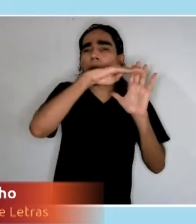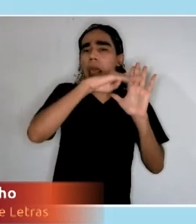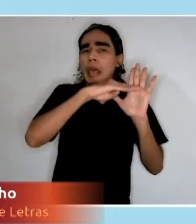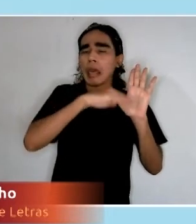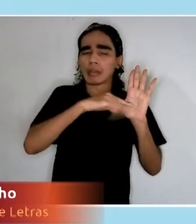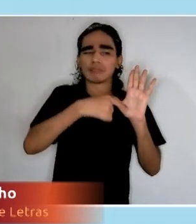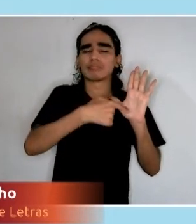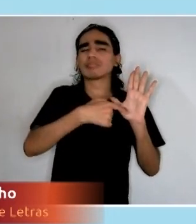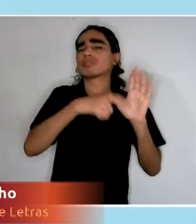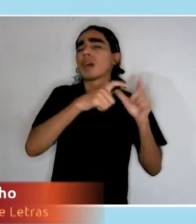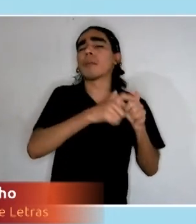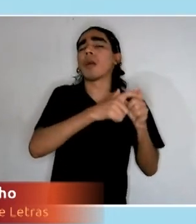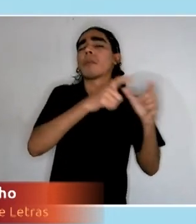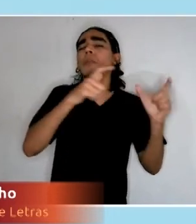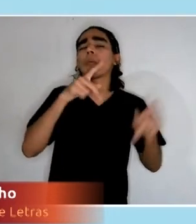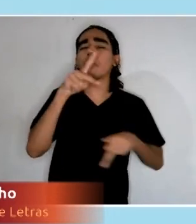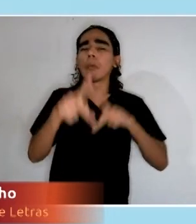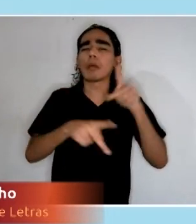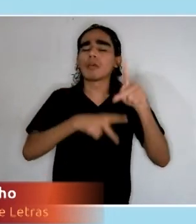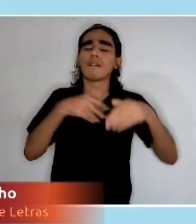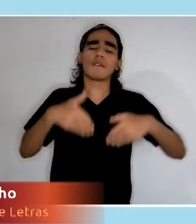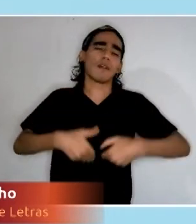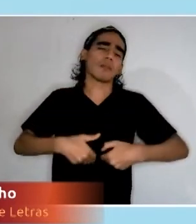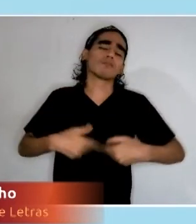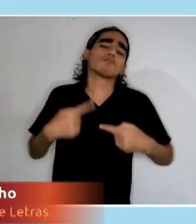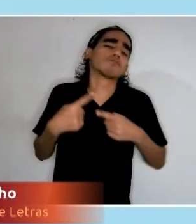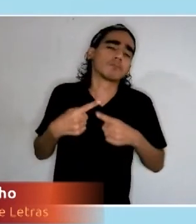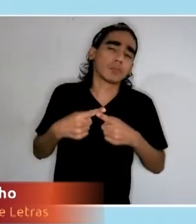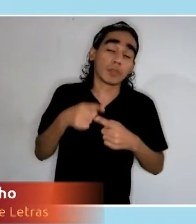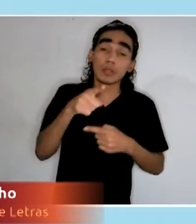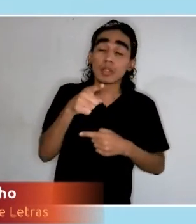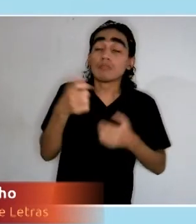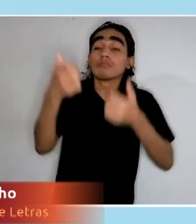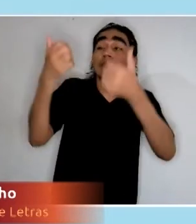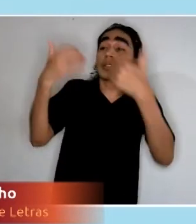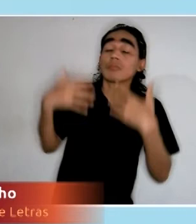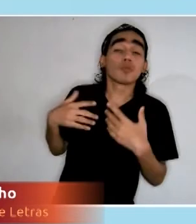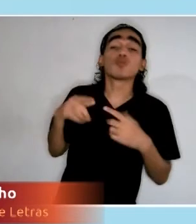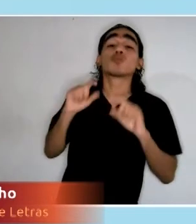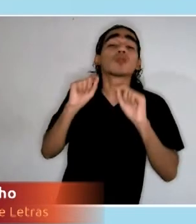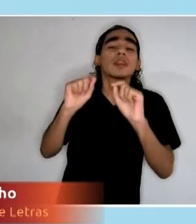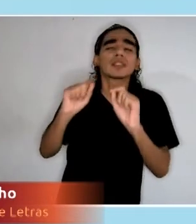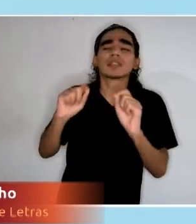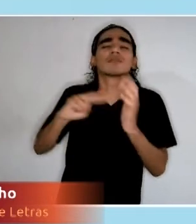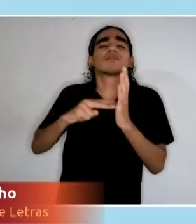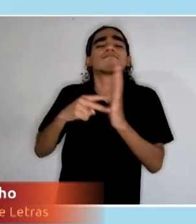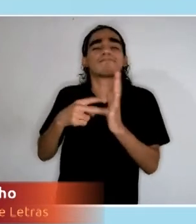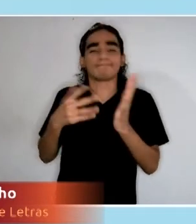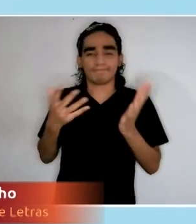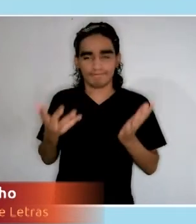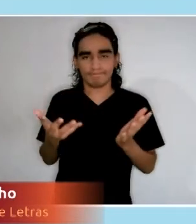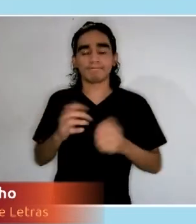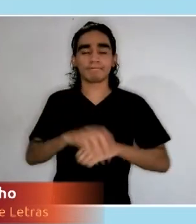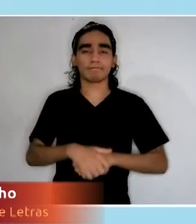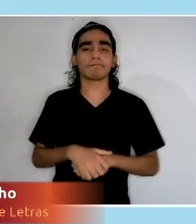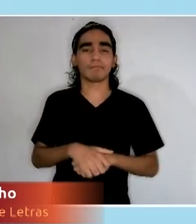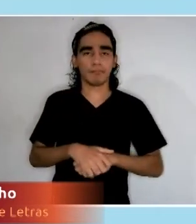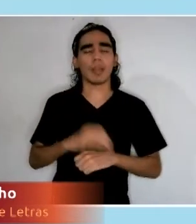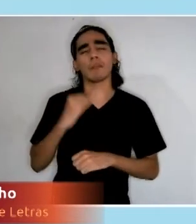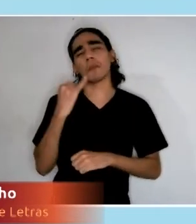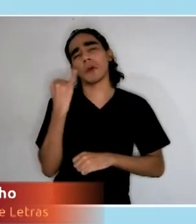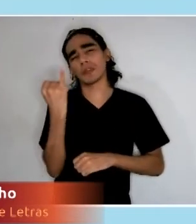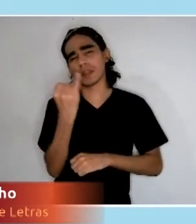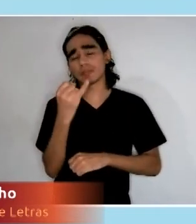grande parte da população nesse estado de fome. Explica para a gente o que isso significa. Bom, é importante que todos que